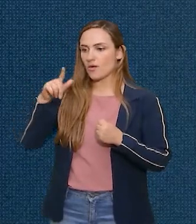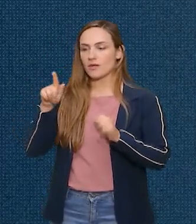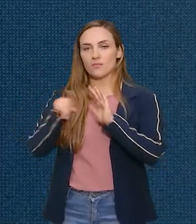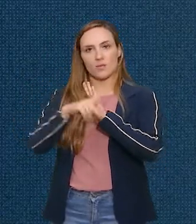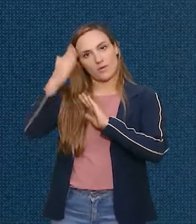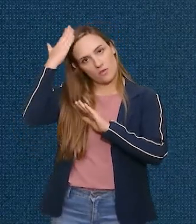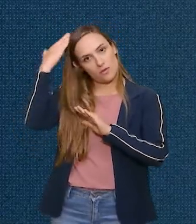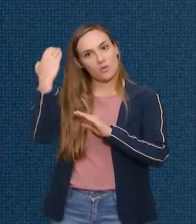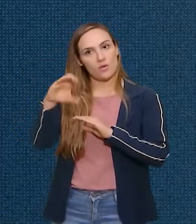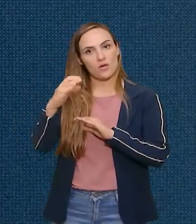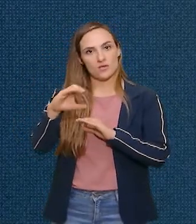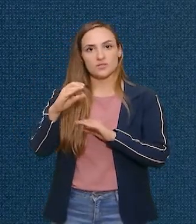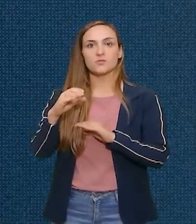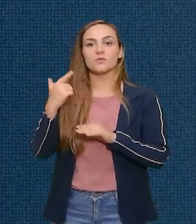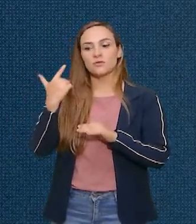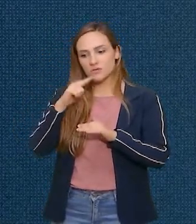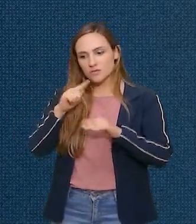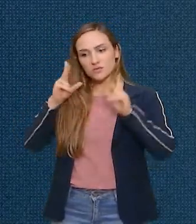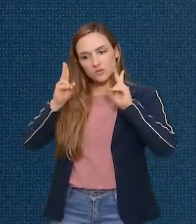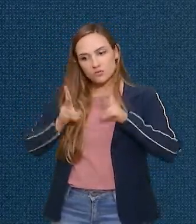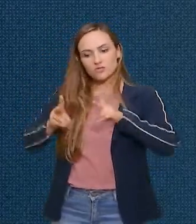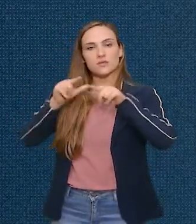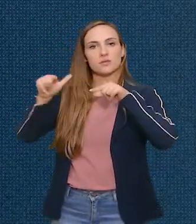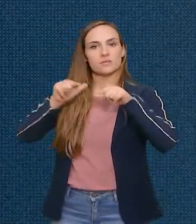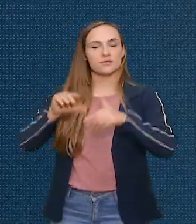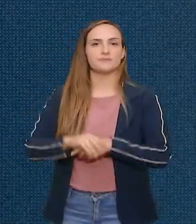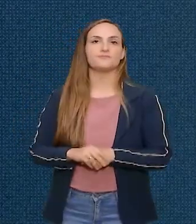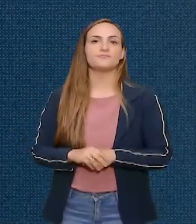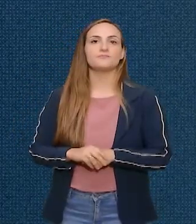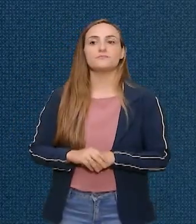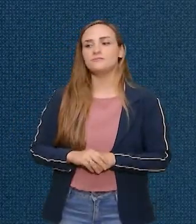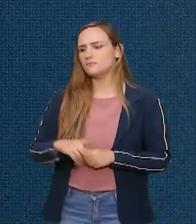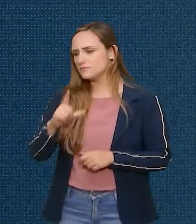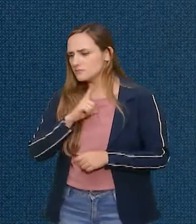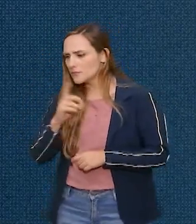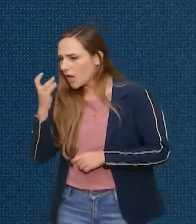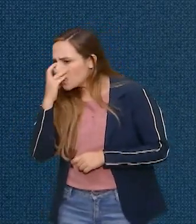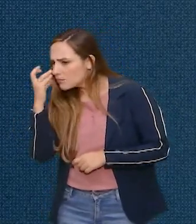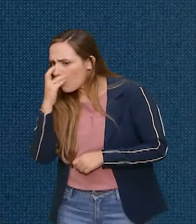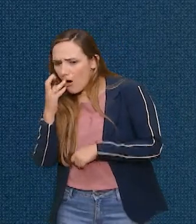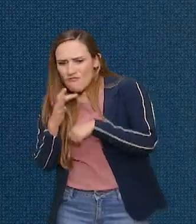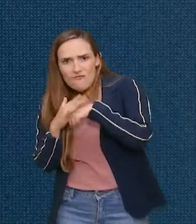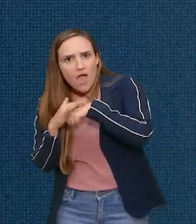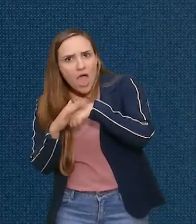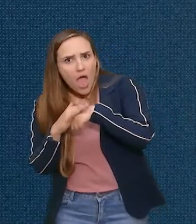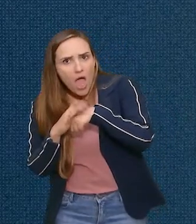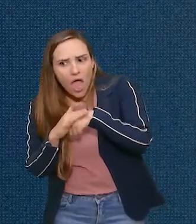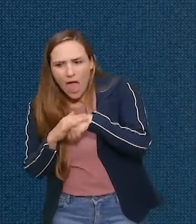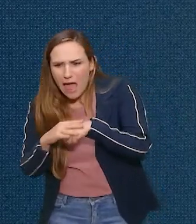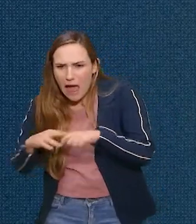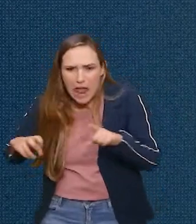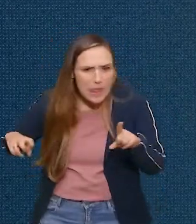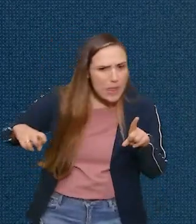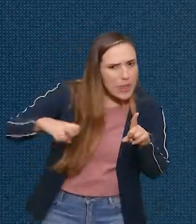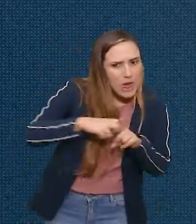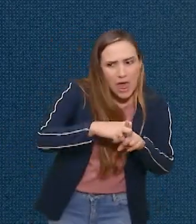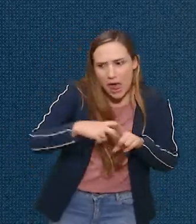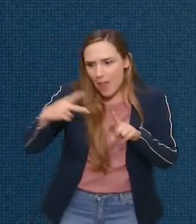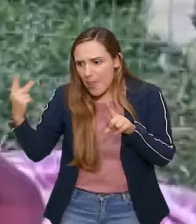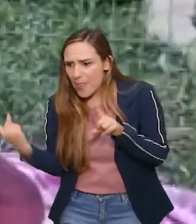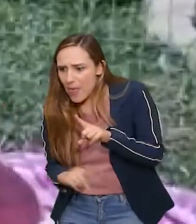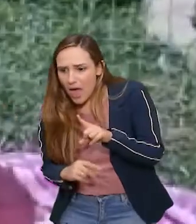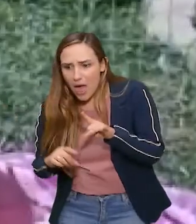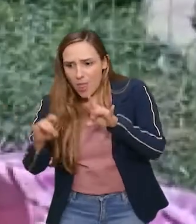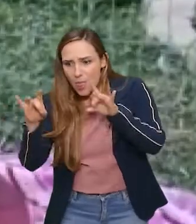Curitiba funcionando. O grupo Força Animal resgata bichos feridos, vítimas de agressão, acidentes e maus